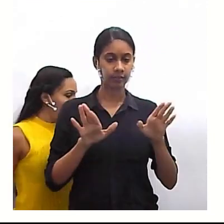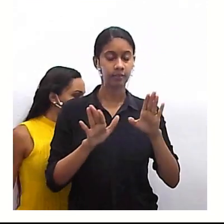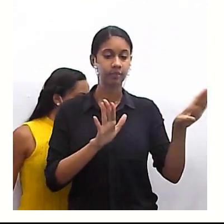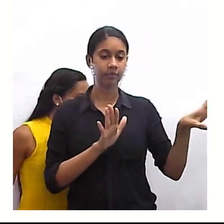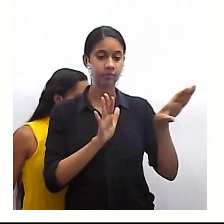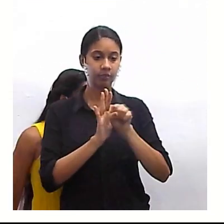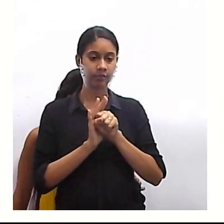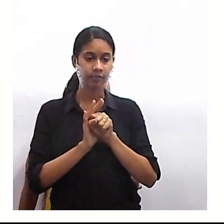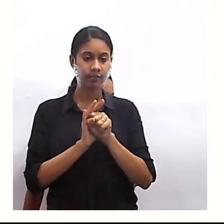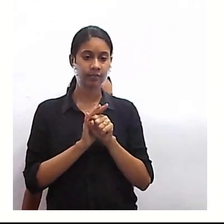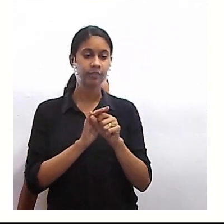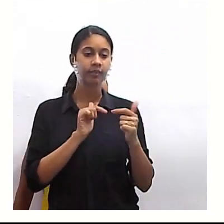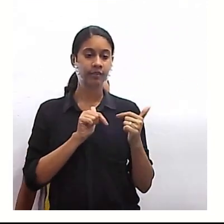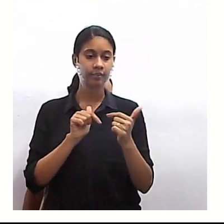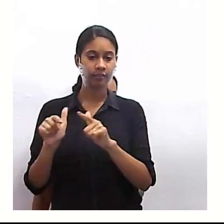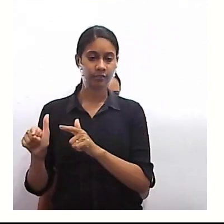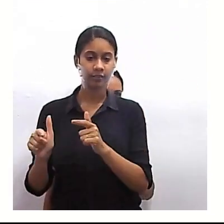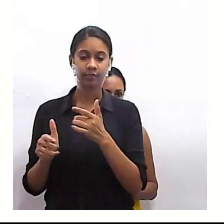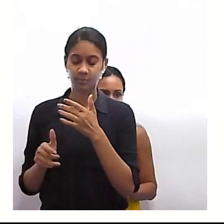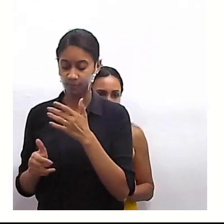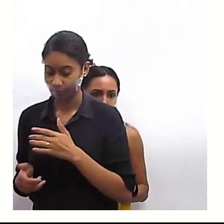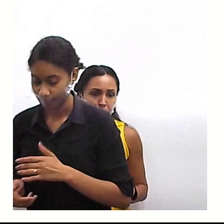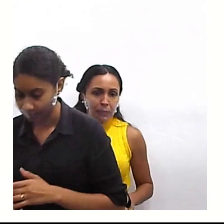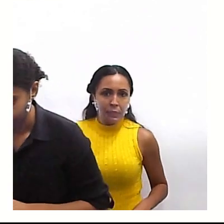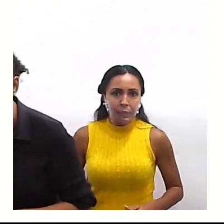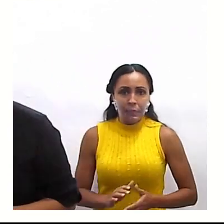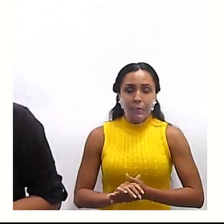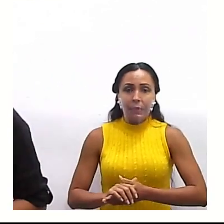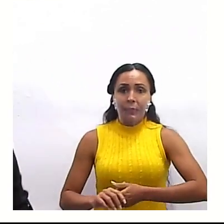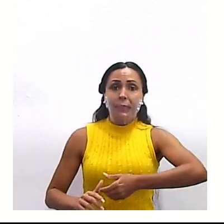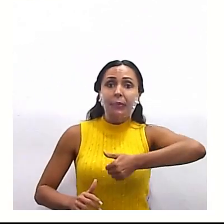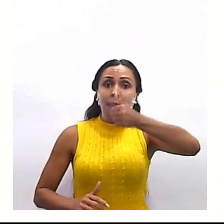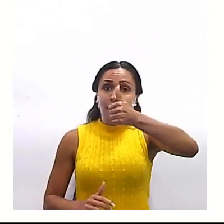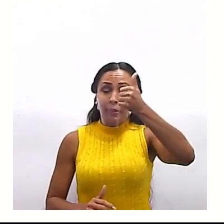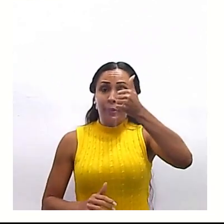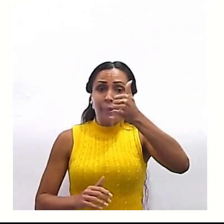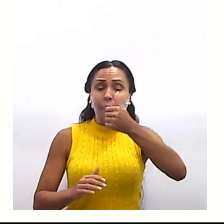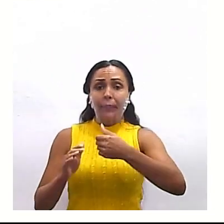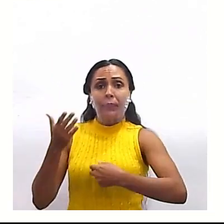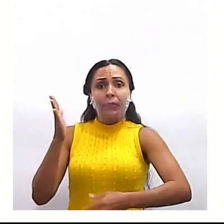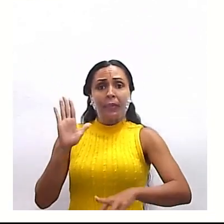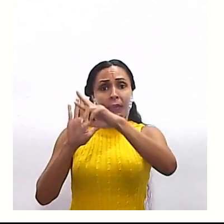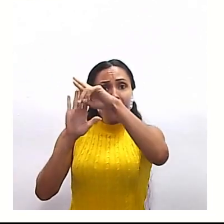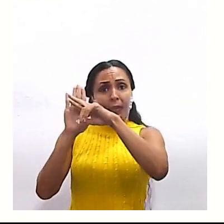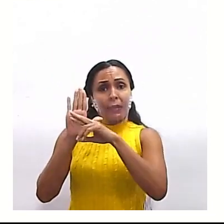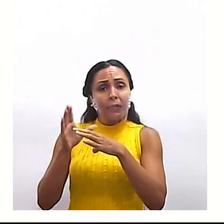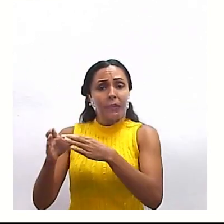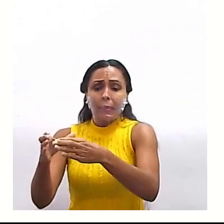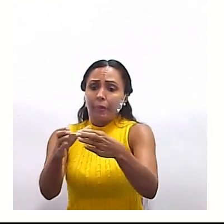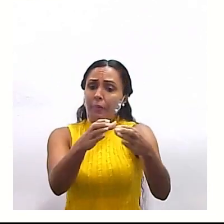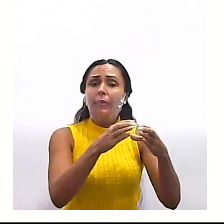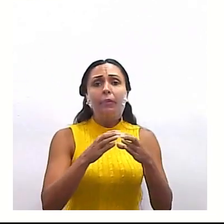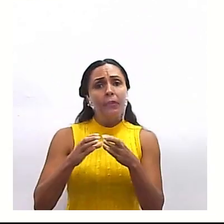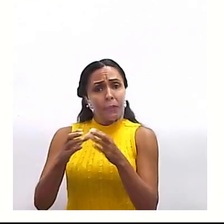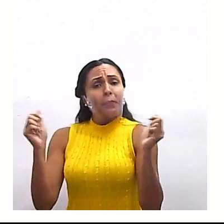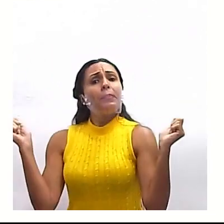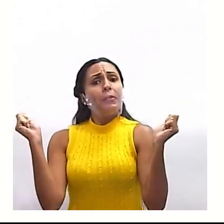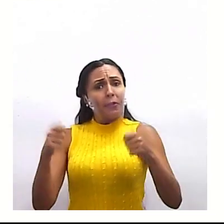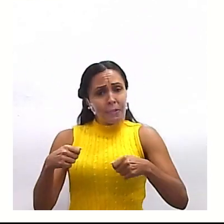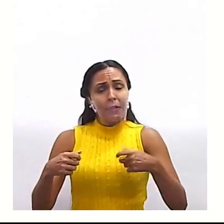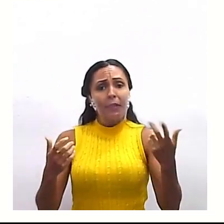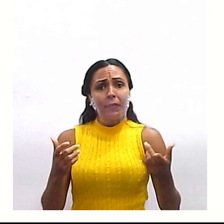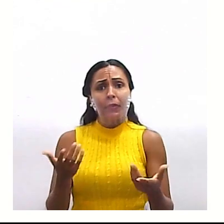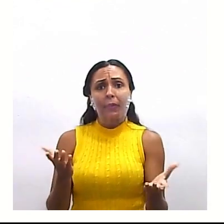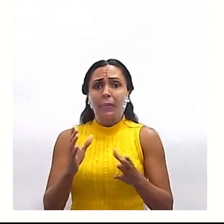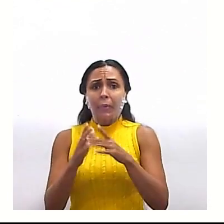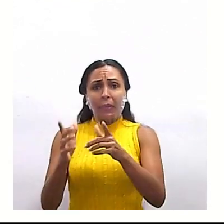transferências e pedidos dos clientes. Primeiro ponto, modelo de separação. Ele pode ser por agrupamento, pode ser por pedido, pode ser